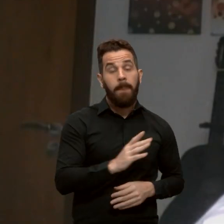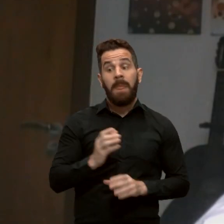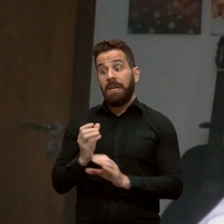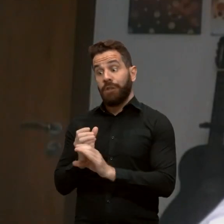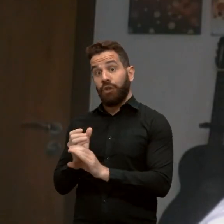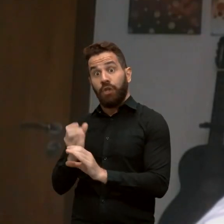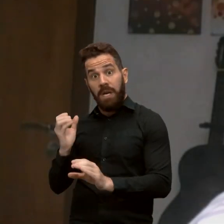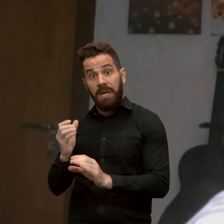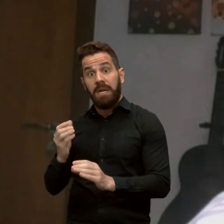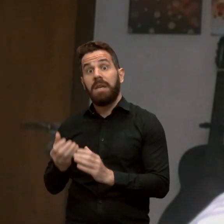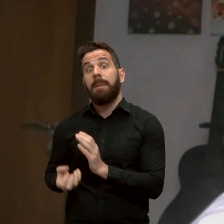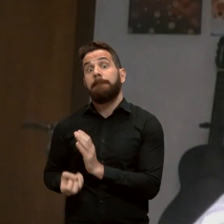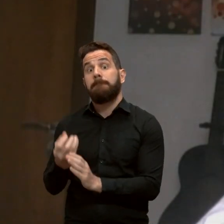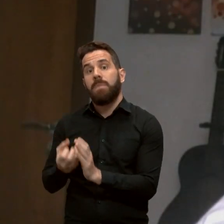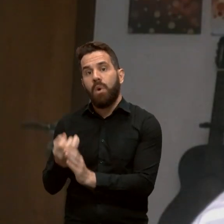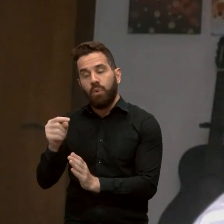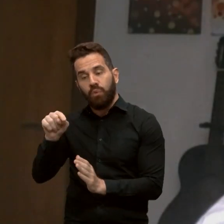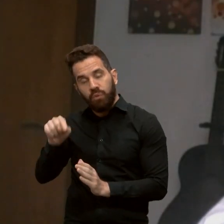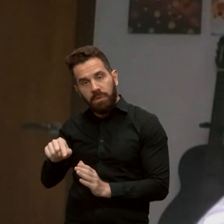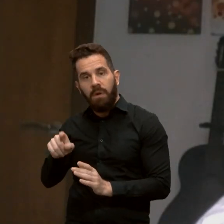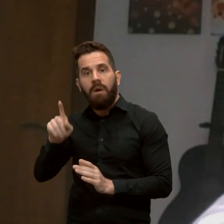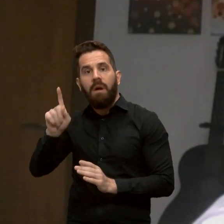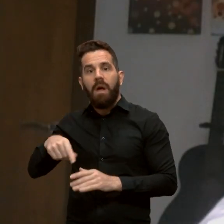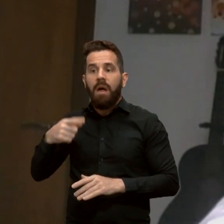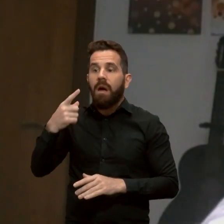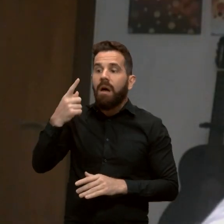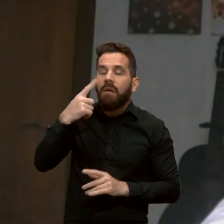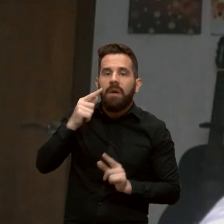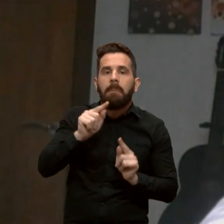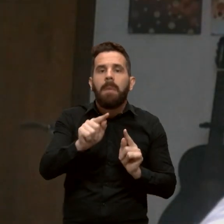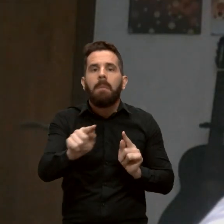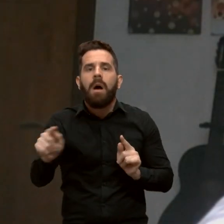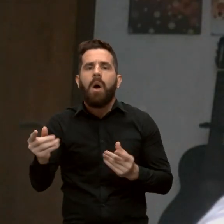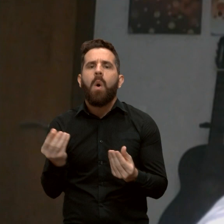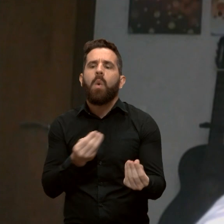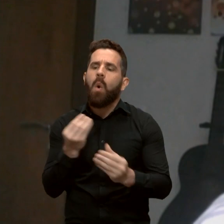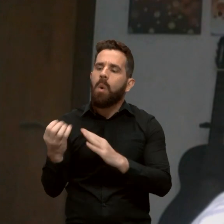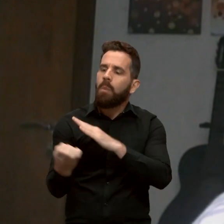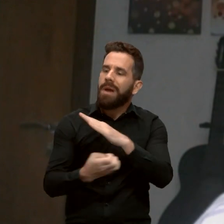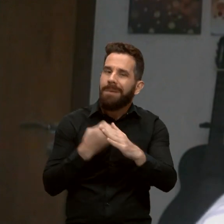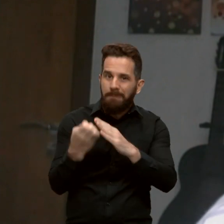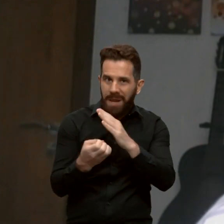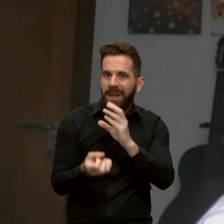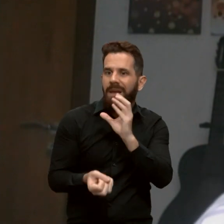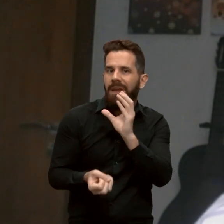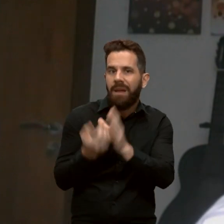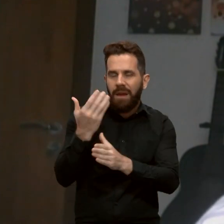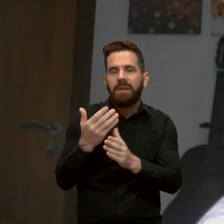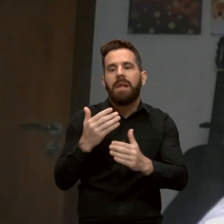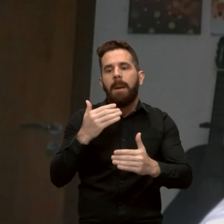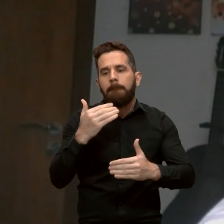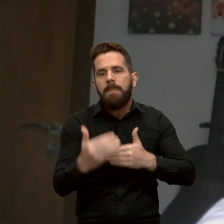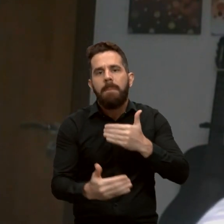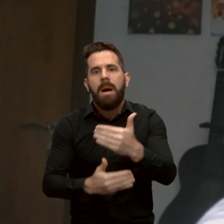tem a função de ajudar nessa orquestração do empreendimento, né? Então, como o empreendimento ele vai se desenvolver na relação